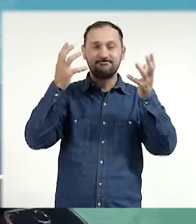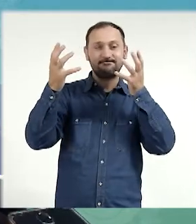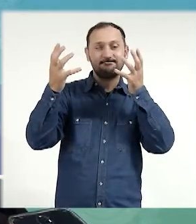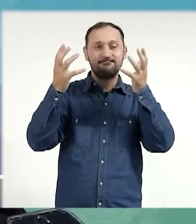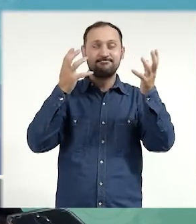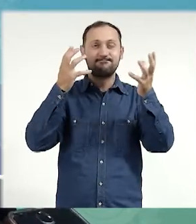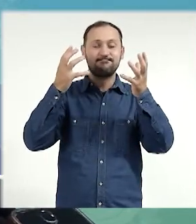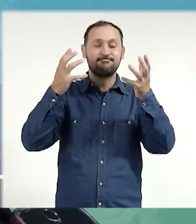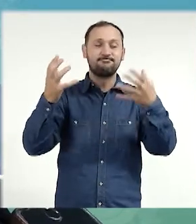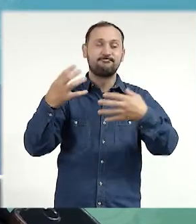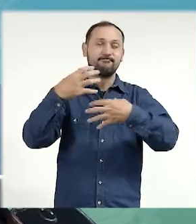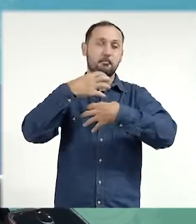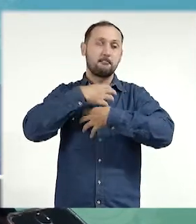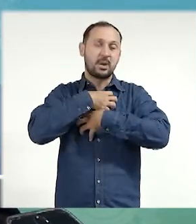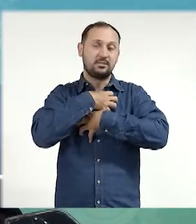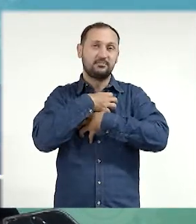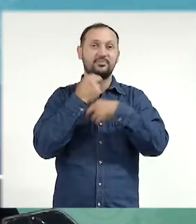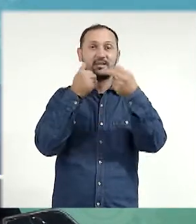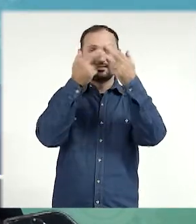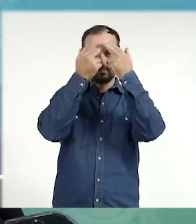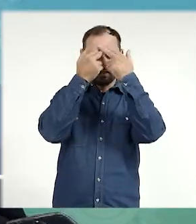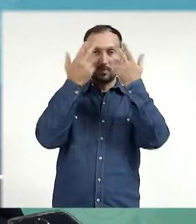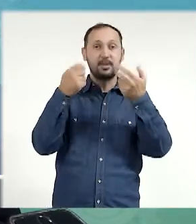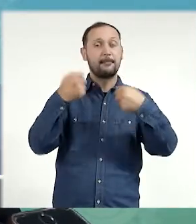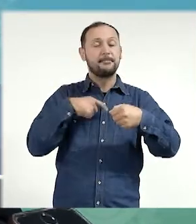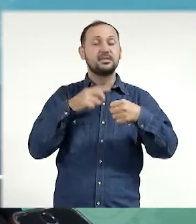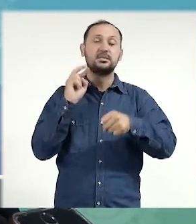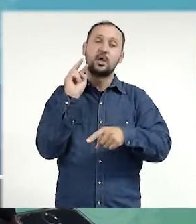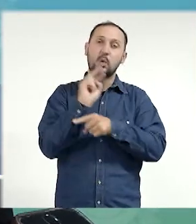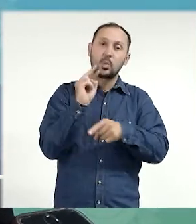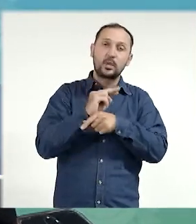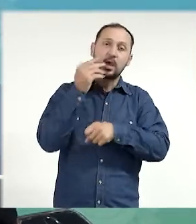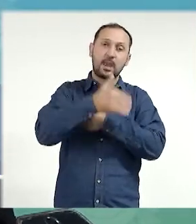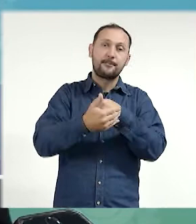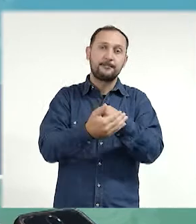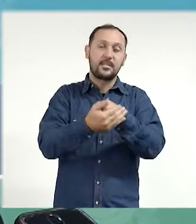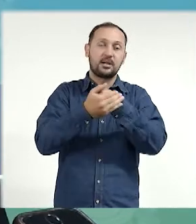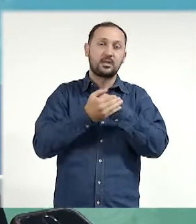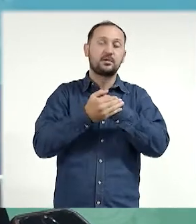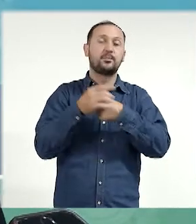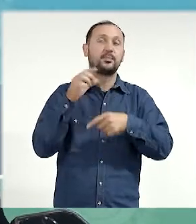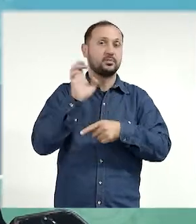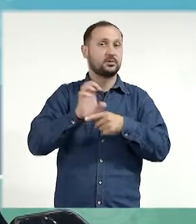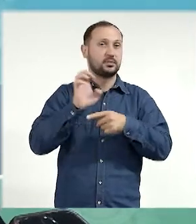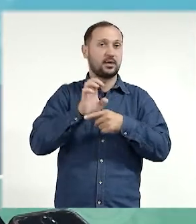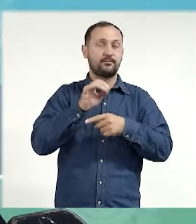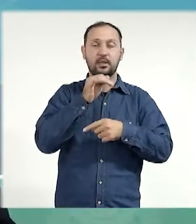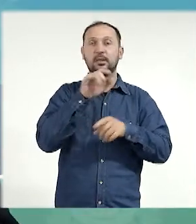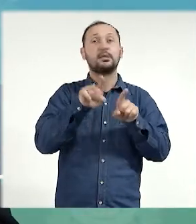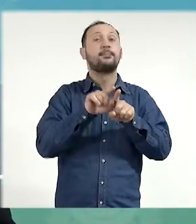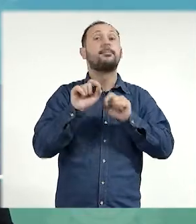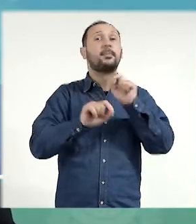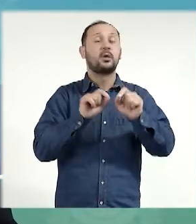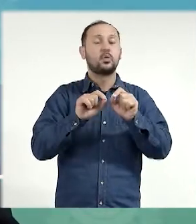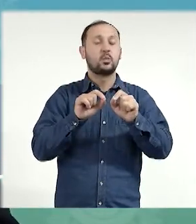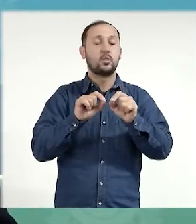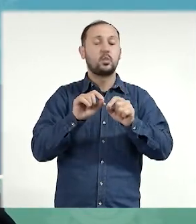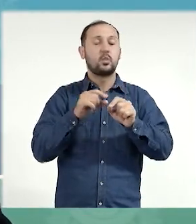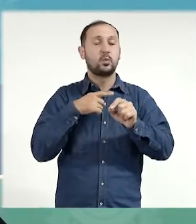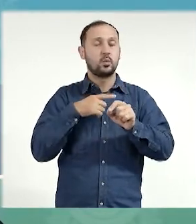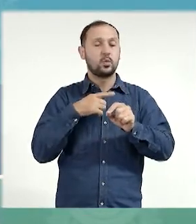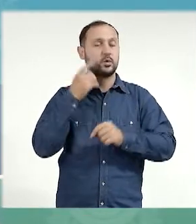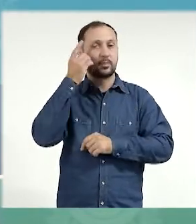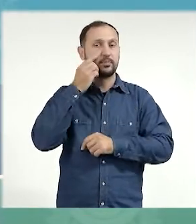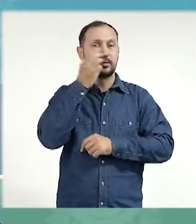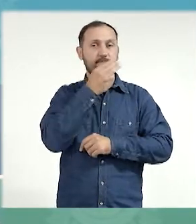abalo psicológico muito forte, e aí ela possa estar assistida pelo Estado e amparada, principalmente pelo Estado. O presidente do deputado Marçal Filho,